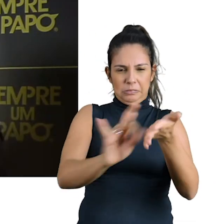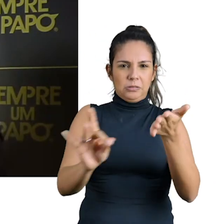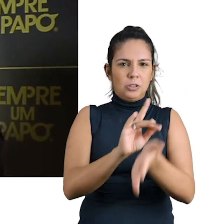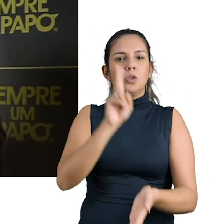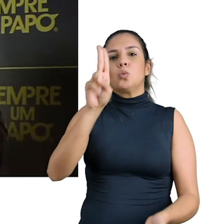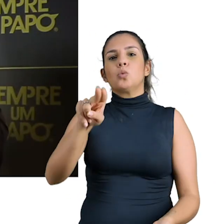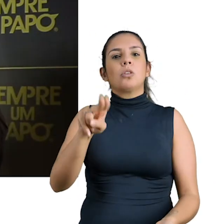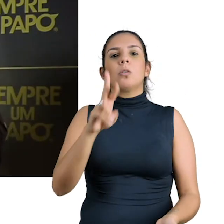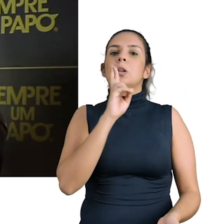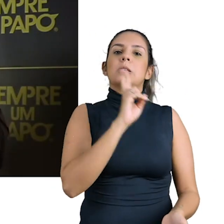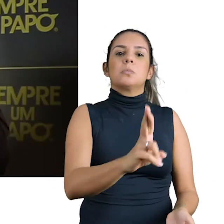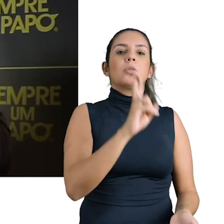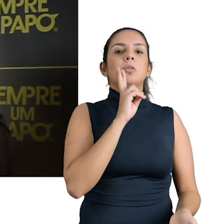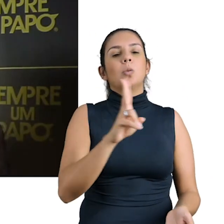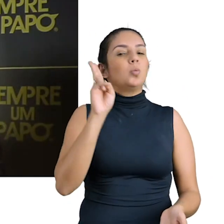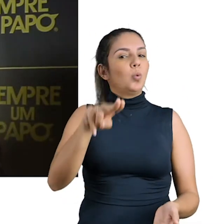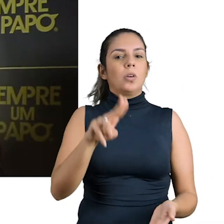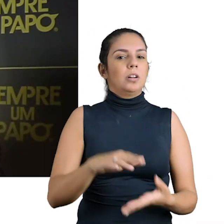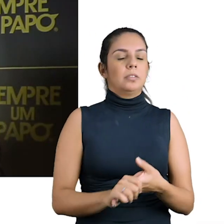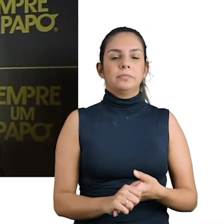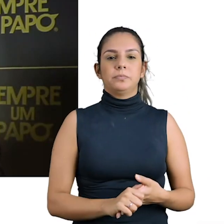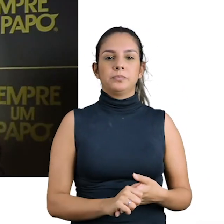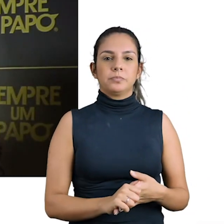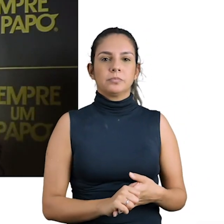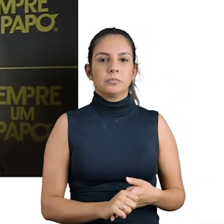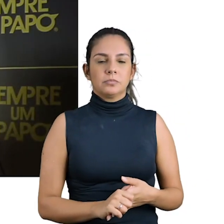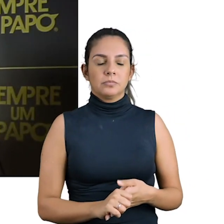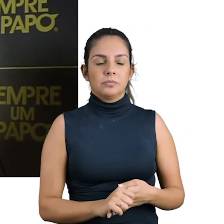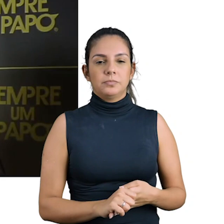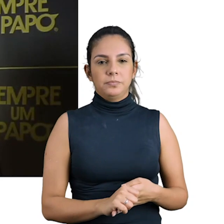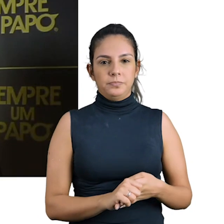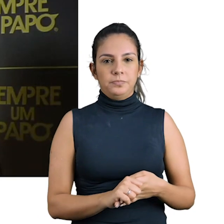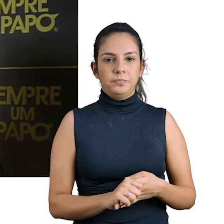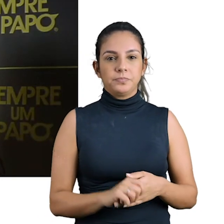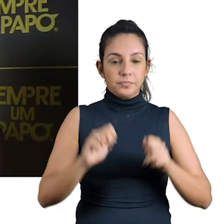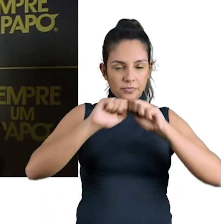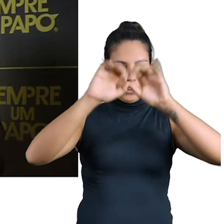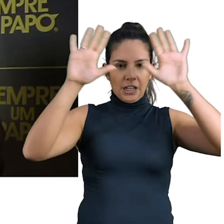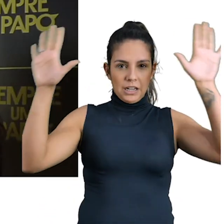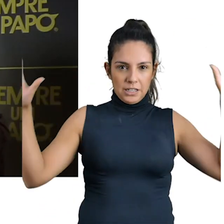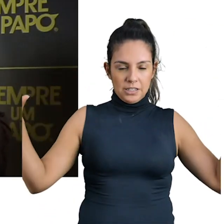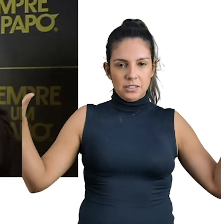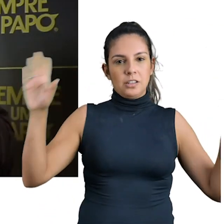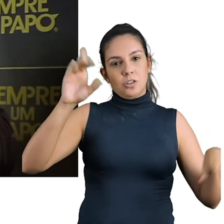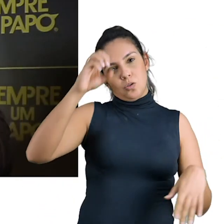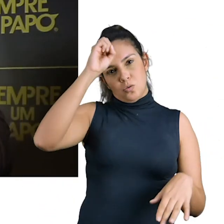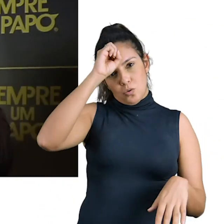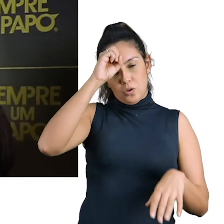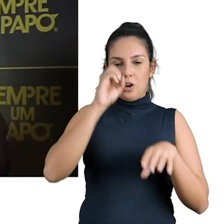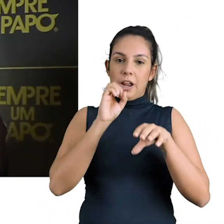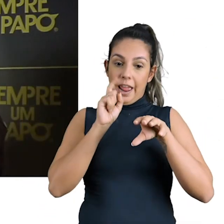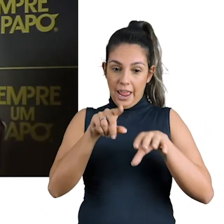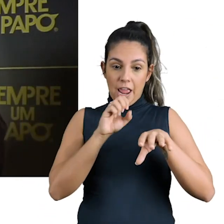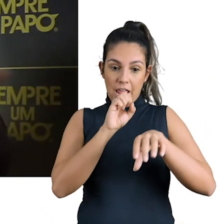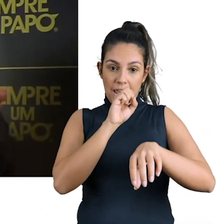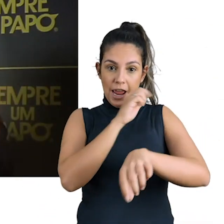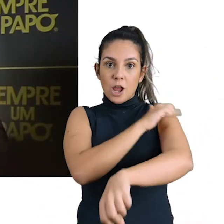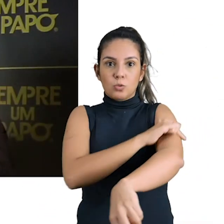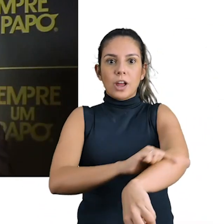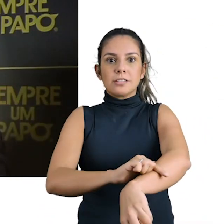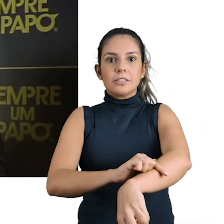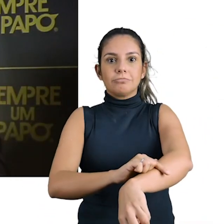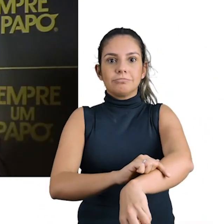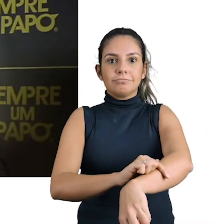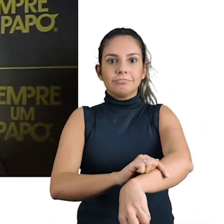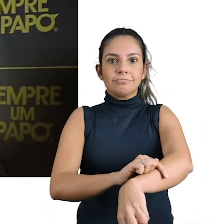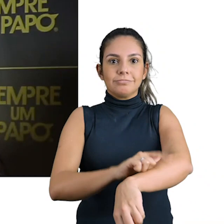nem como descrever. Ela nunca respondeu ninguém. Isso é de uma clareza. Contra a ignorância e a educação